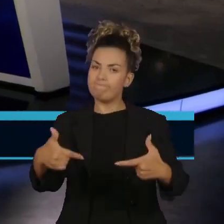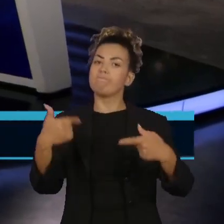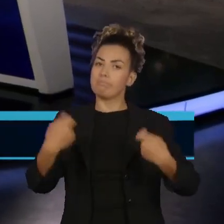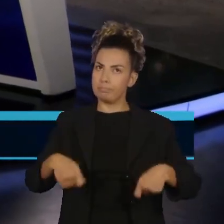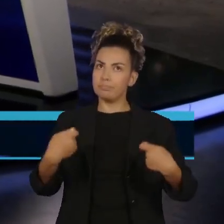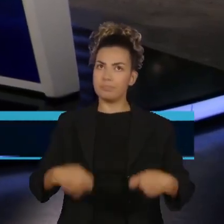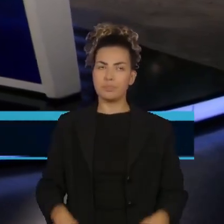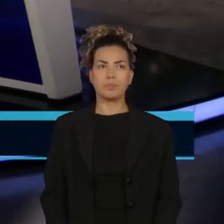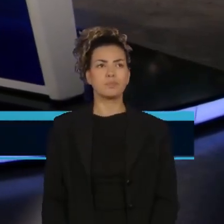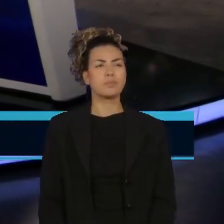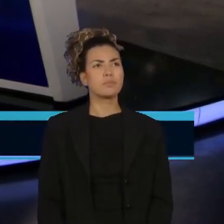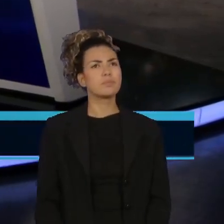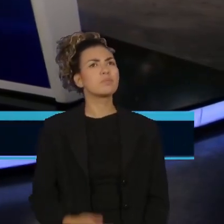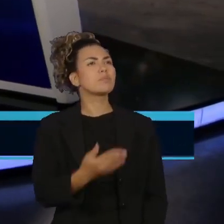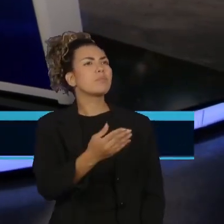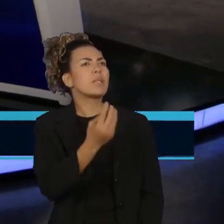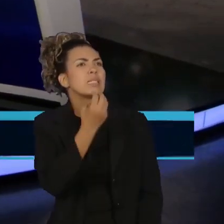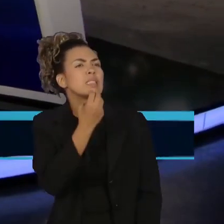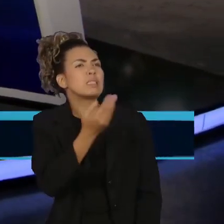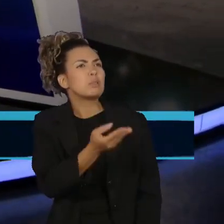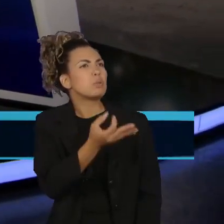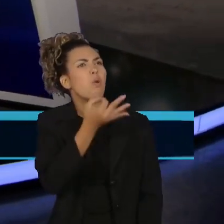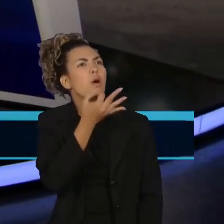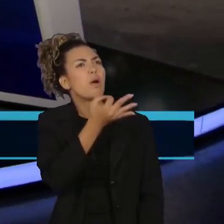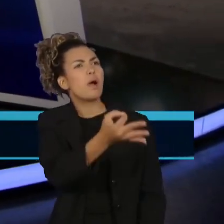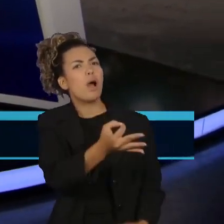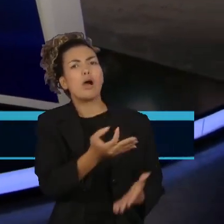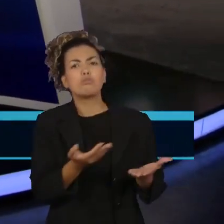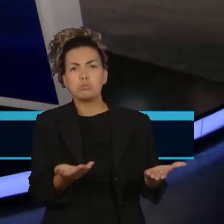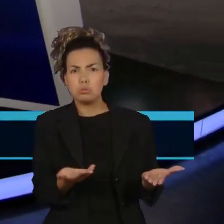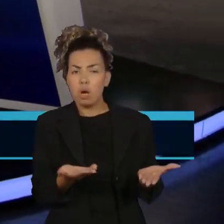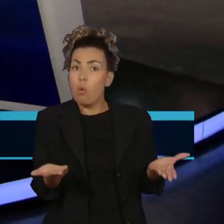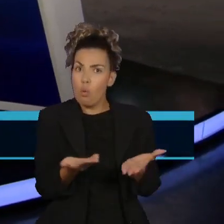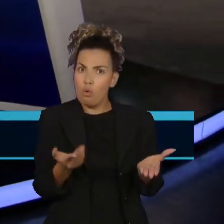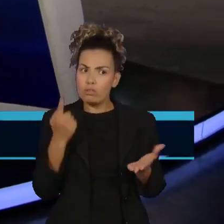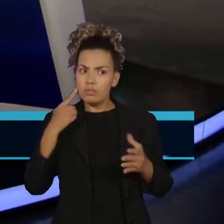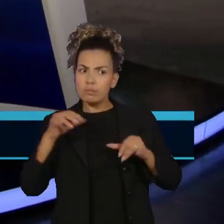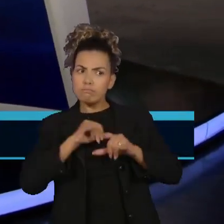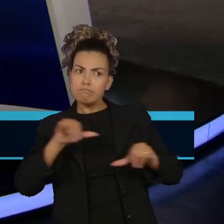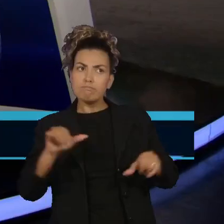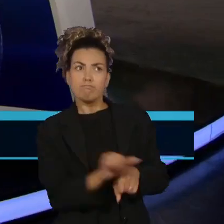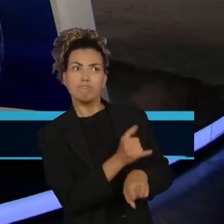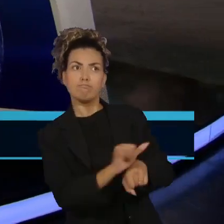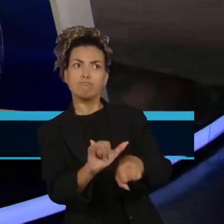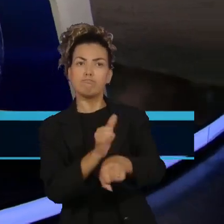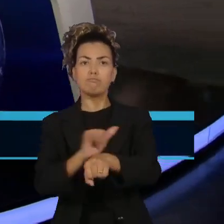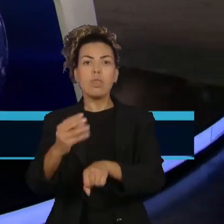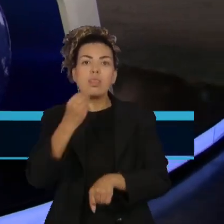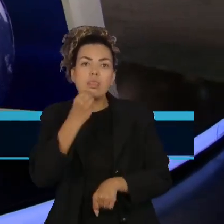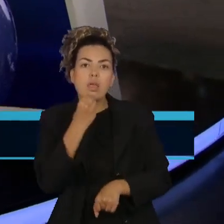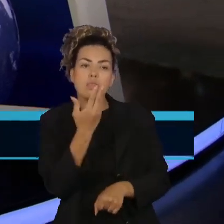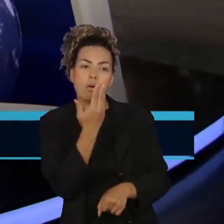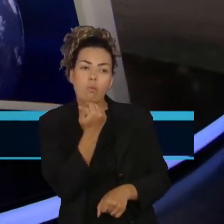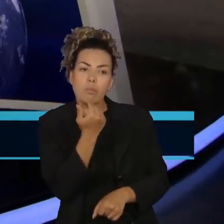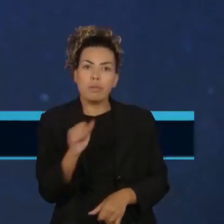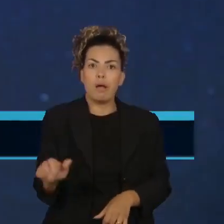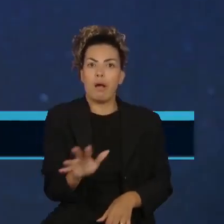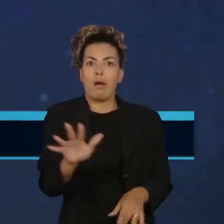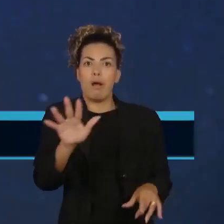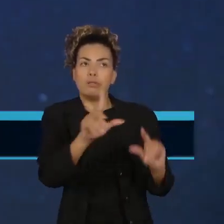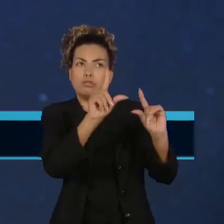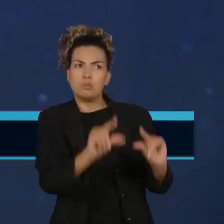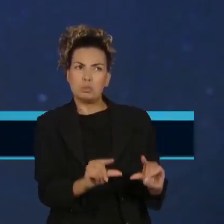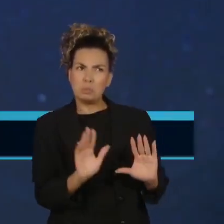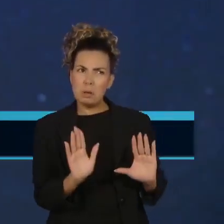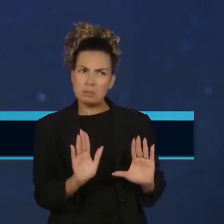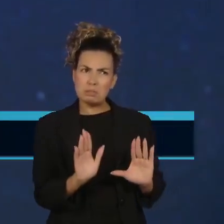Senes, de maneira geral, o que você achou das novas medidas anunciadas hoje para tentar reduzir o preço dos alimentos? Você vê chances reais